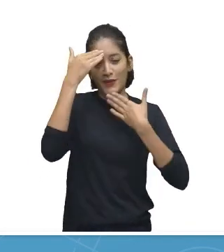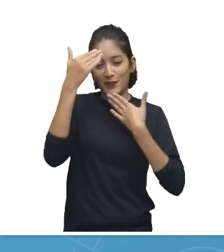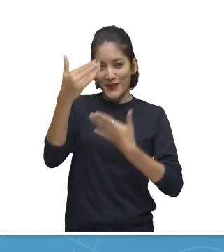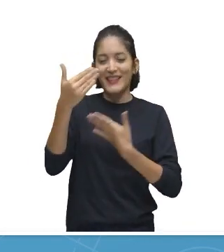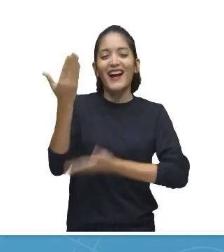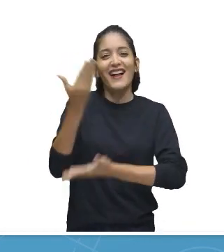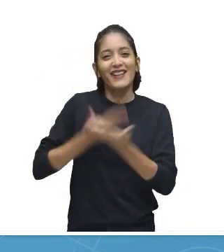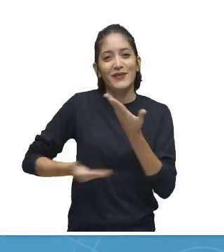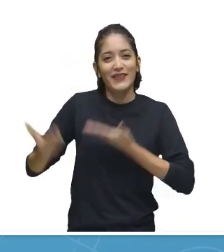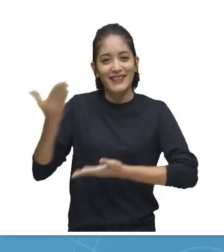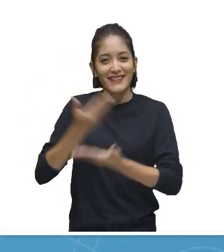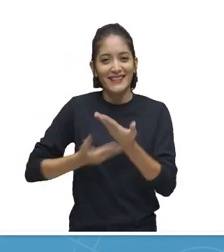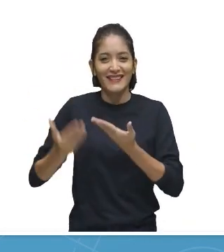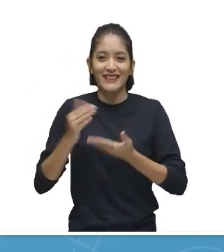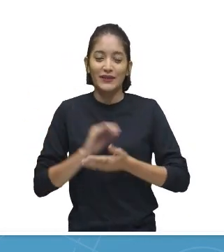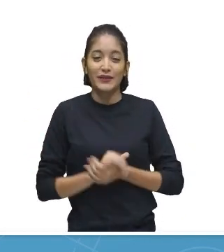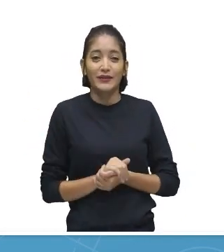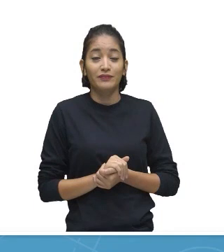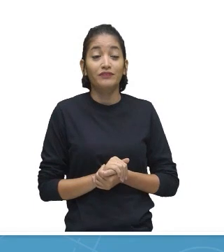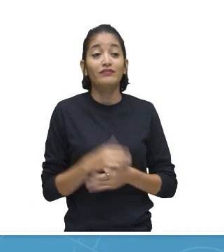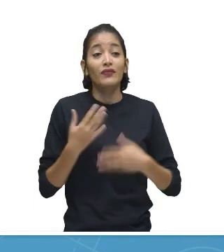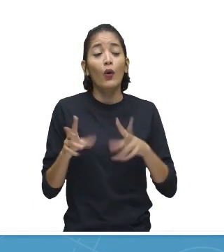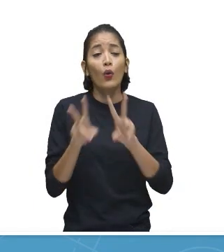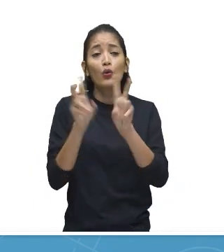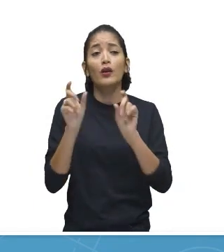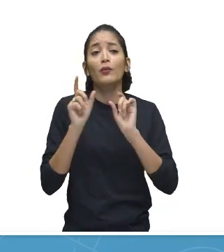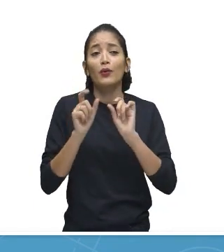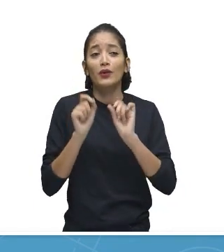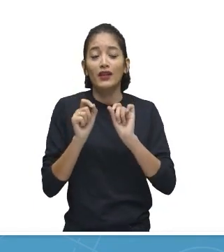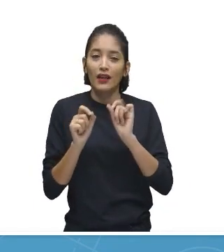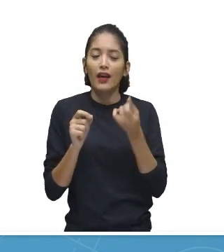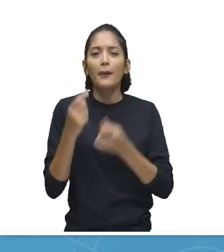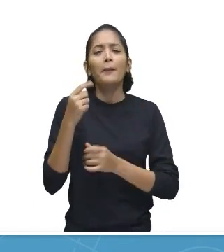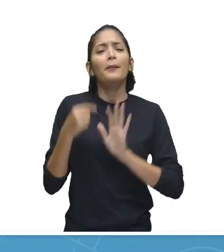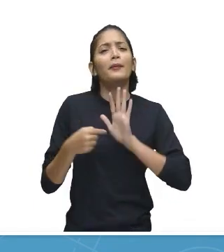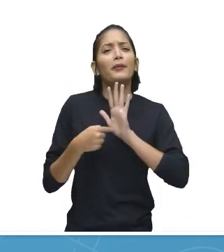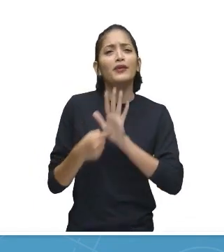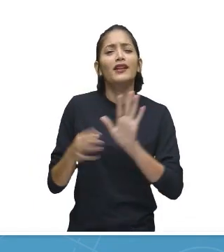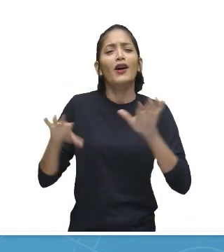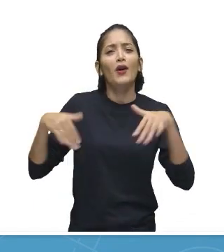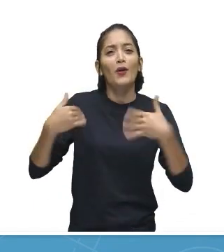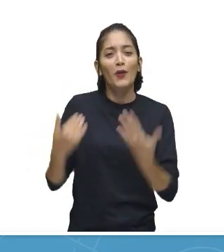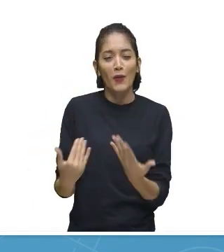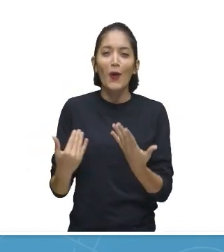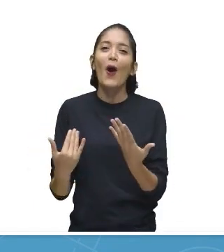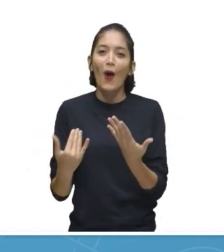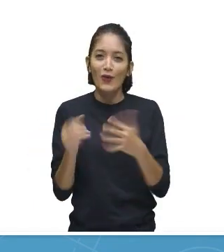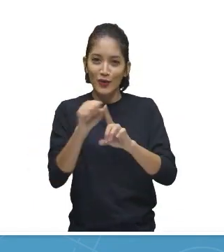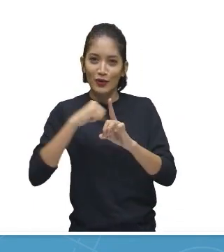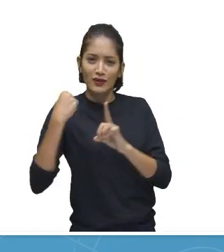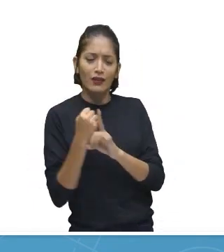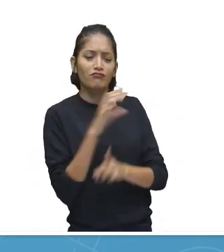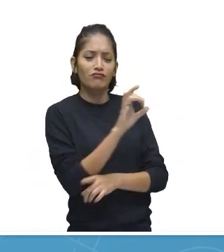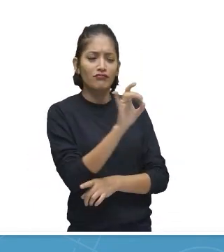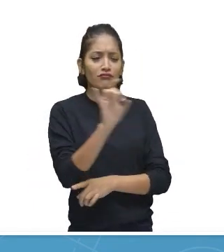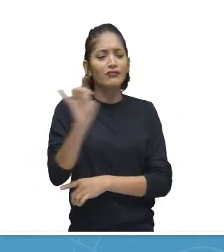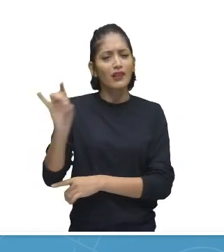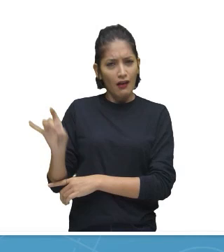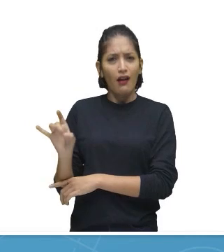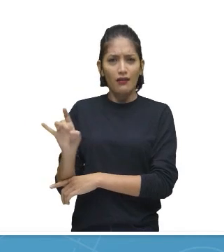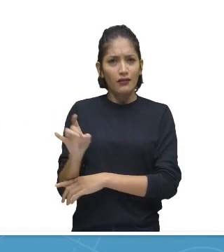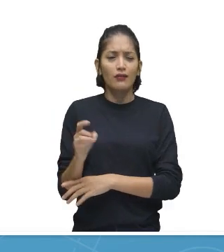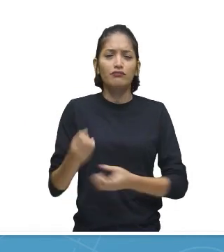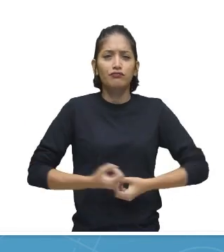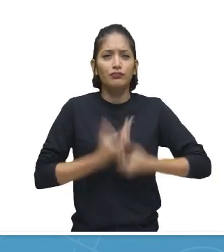pela participação, né? Que era justamente a intenção essa, da gente identificar a qual sociedade pertence cada produção artística.